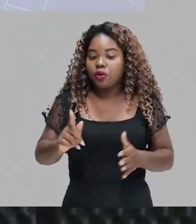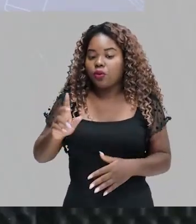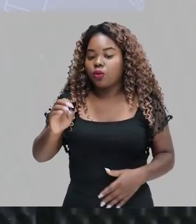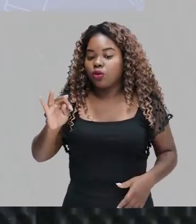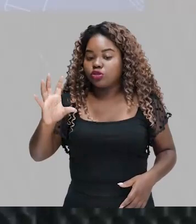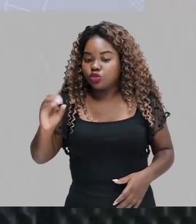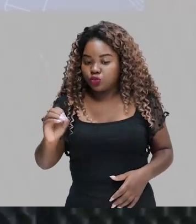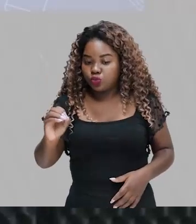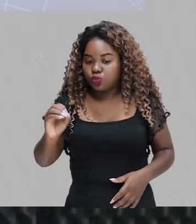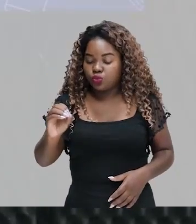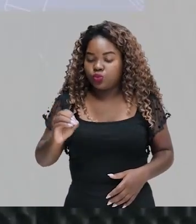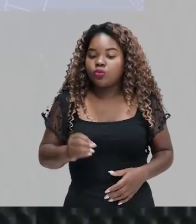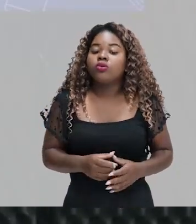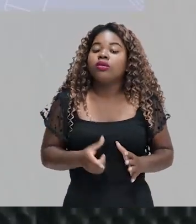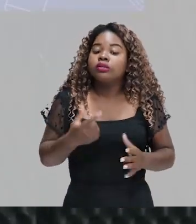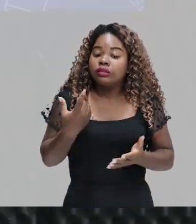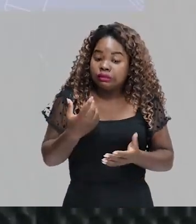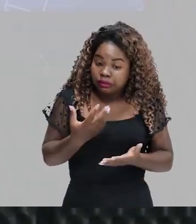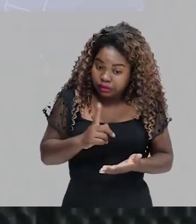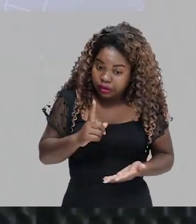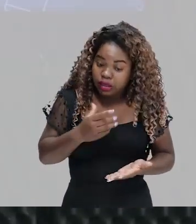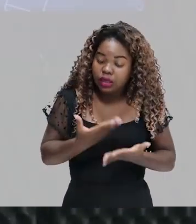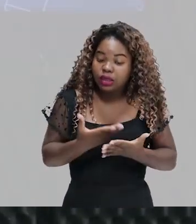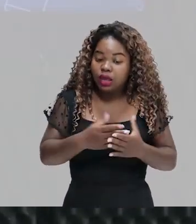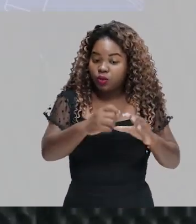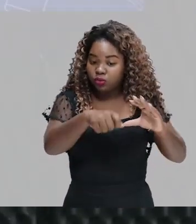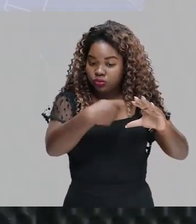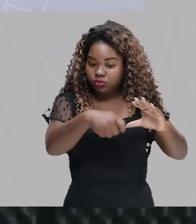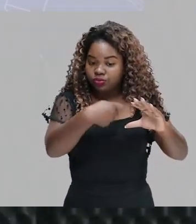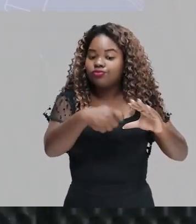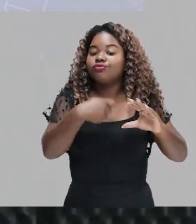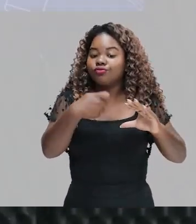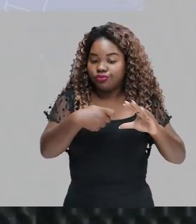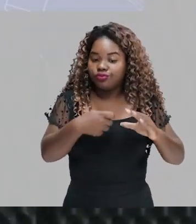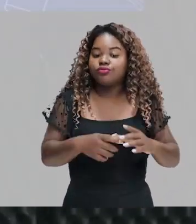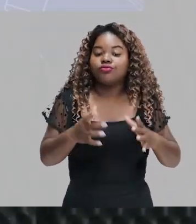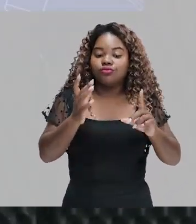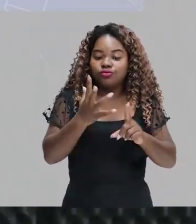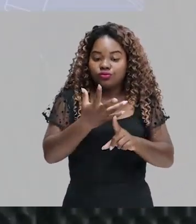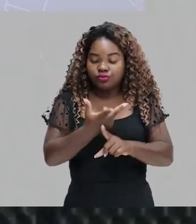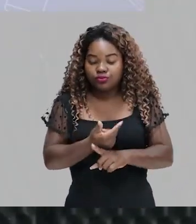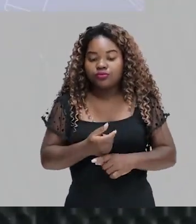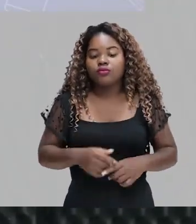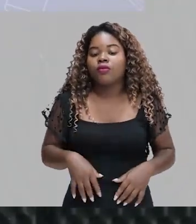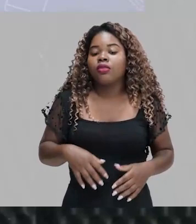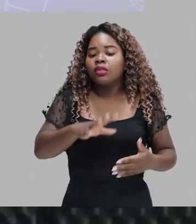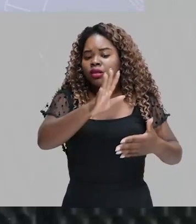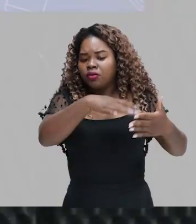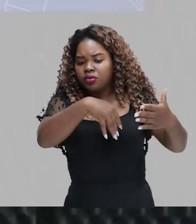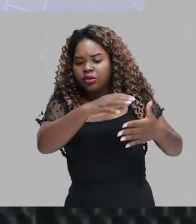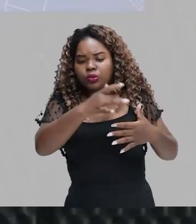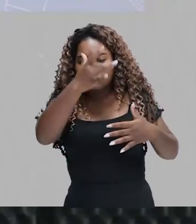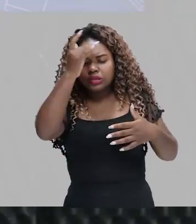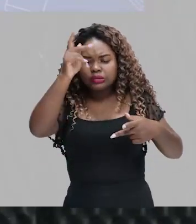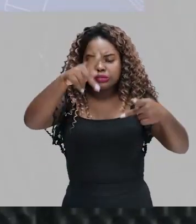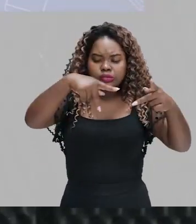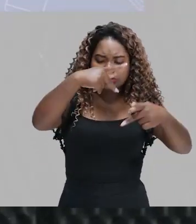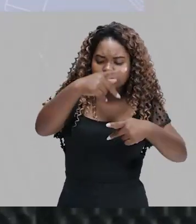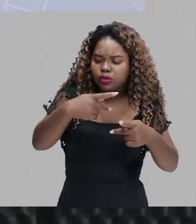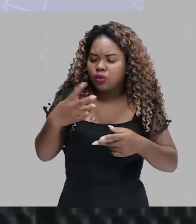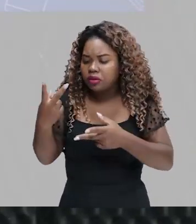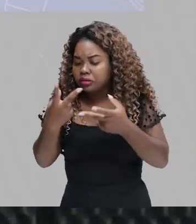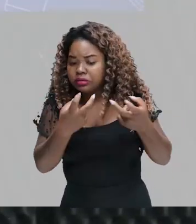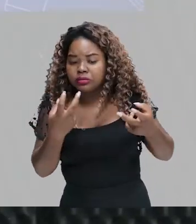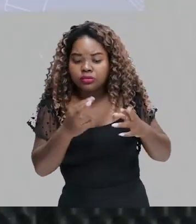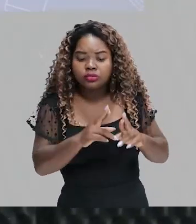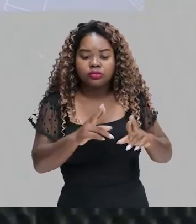bem antes que a gente estudou, tem uma aula sobre arte gótica que vale muito a pena. O público, a pintura, todos eles começam a ver as coisas de uma maneira